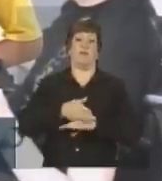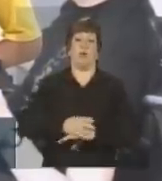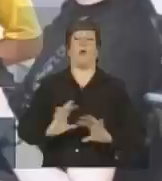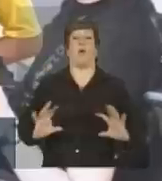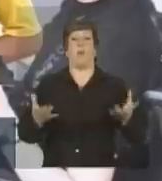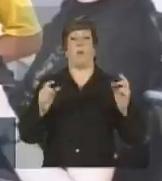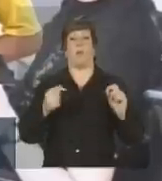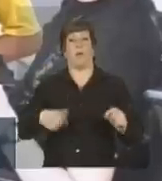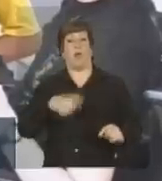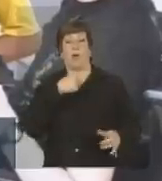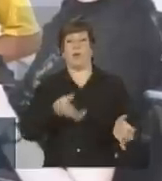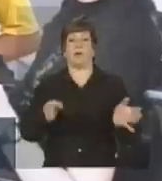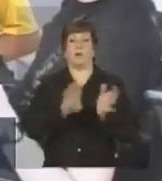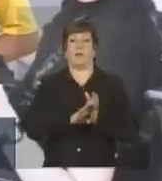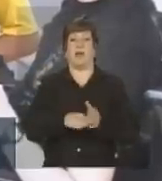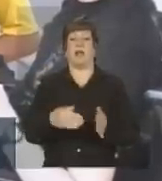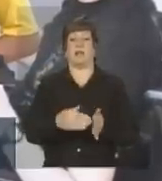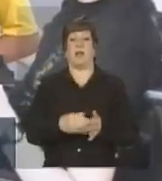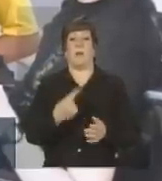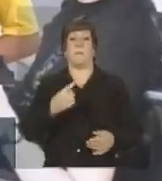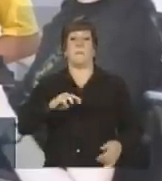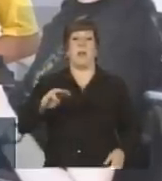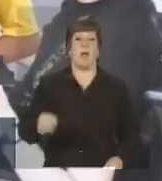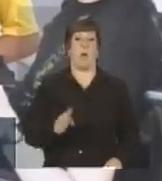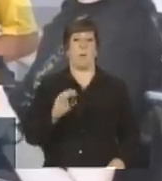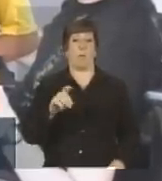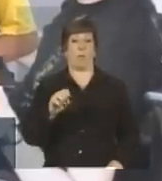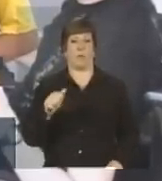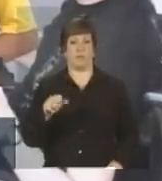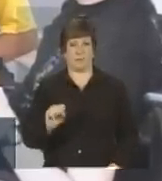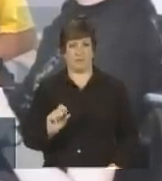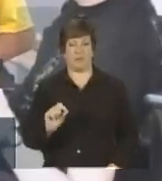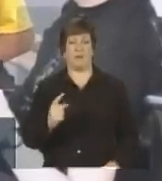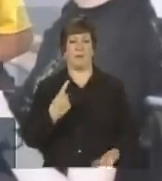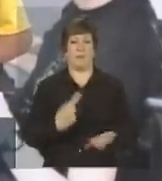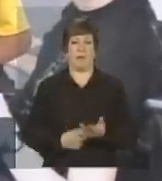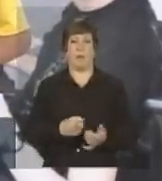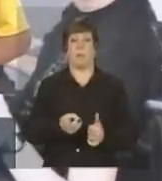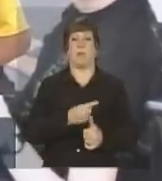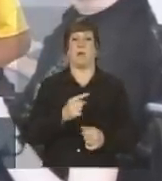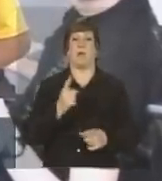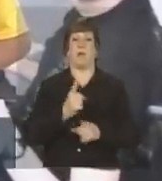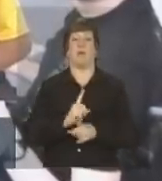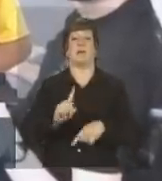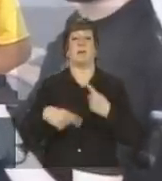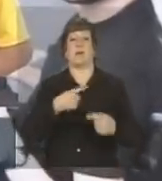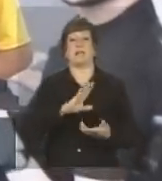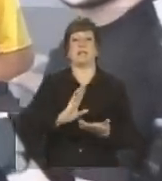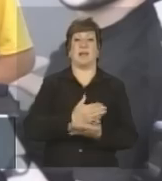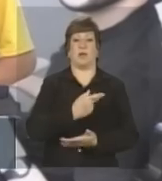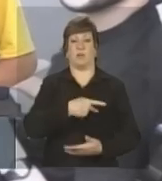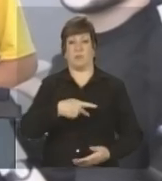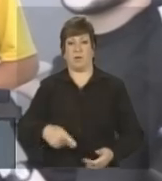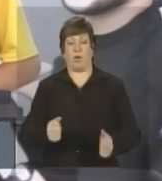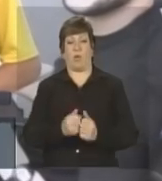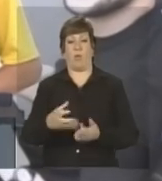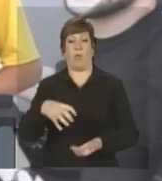de que chegaríamos à milionésima bolsa, marcando seu primeiro encontro depois de sair da presidência da República com o movimento social